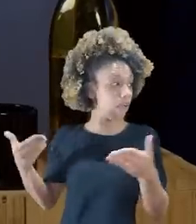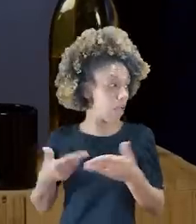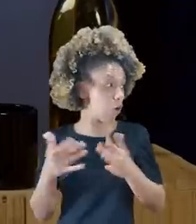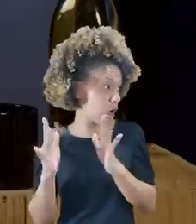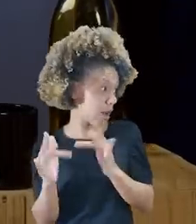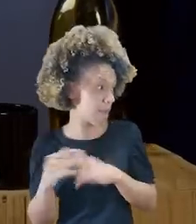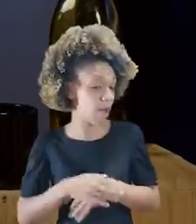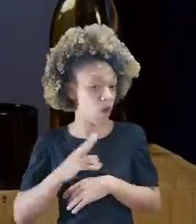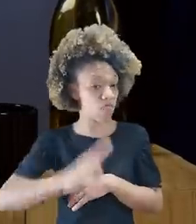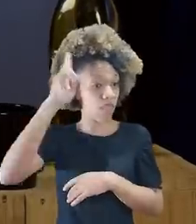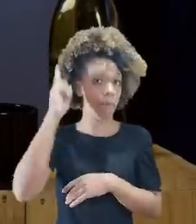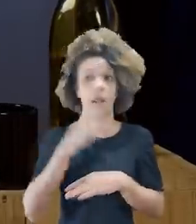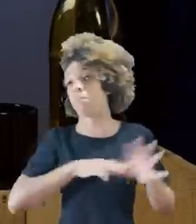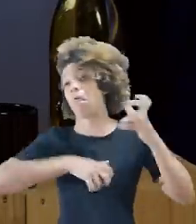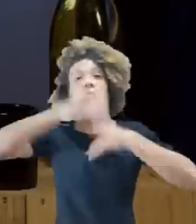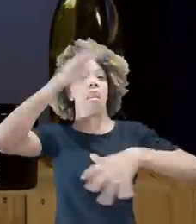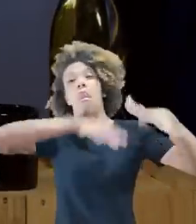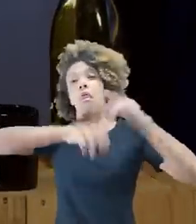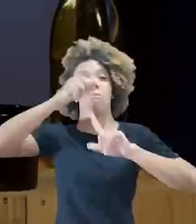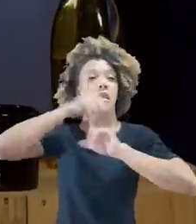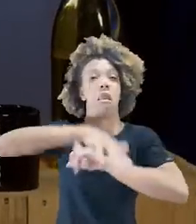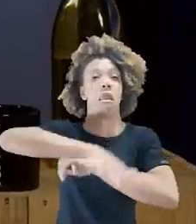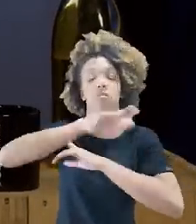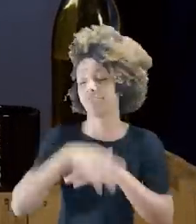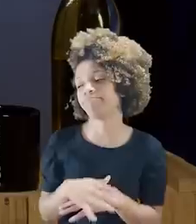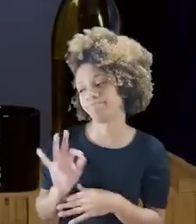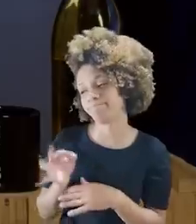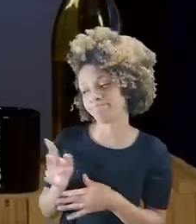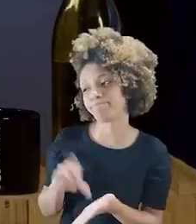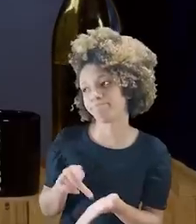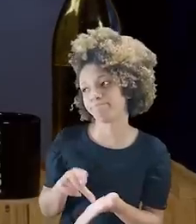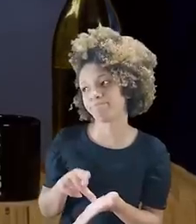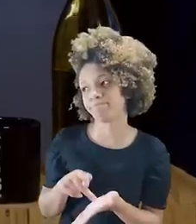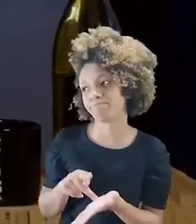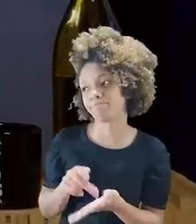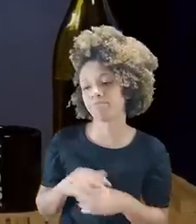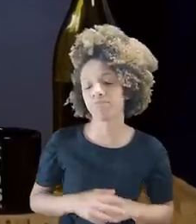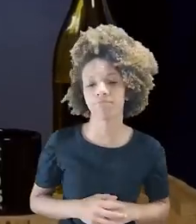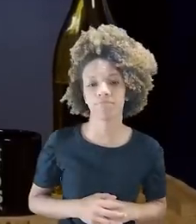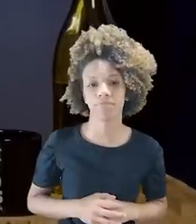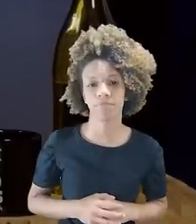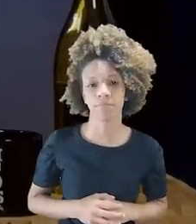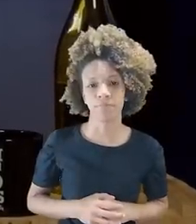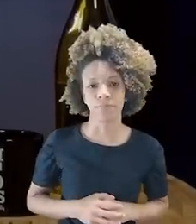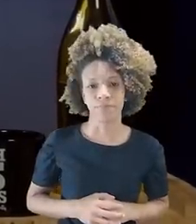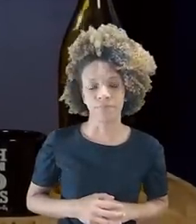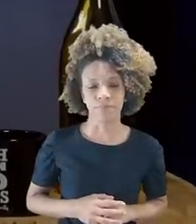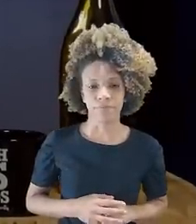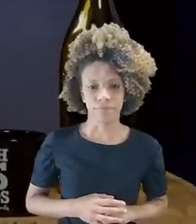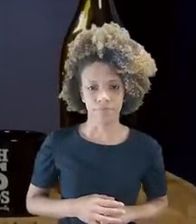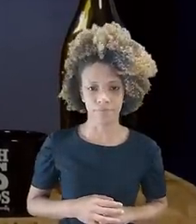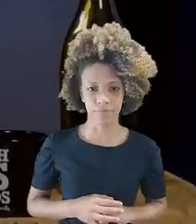porque nunca vai sustentar o Casamento Dela pode até piorar porque ela tá expondo o que há de mais sagrado